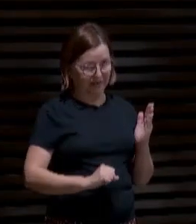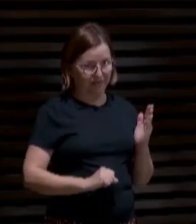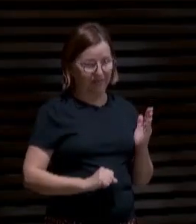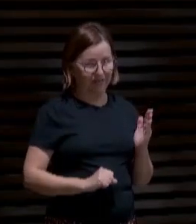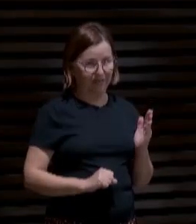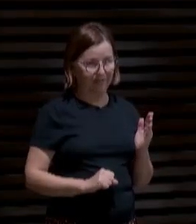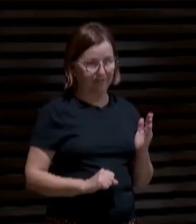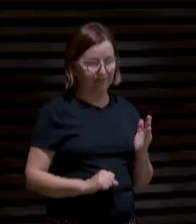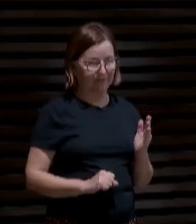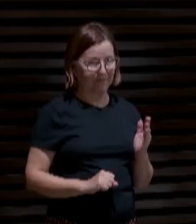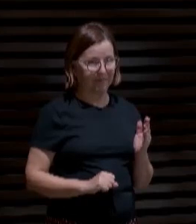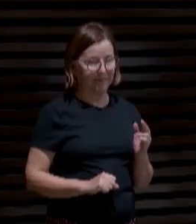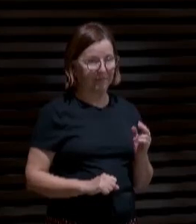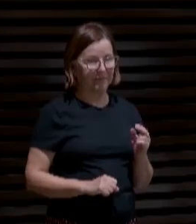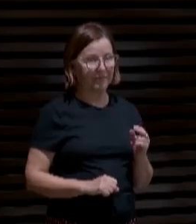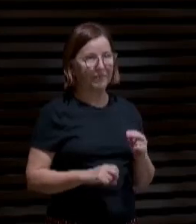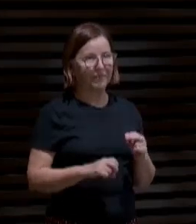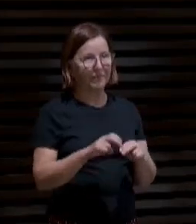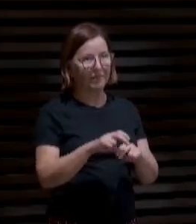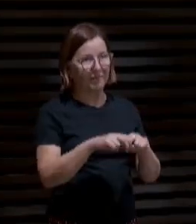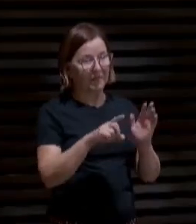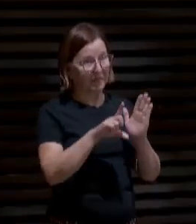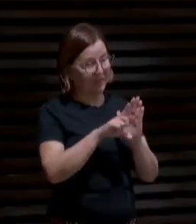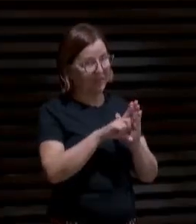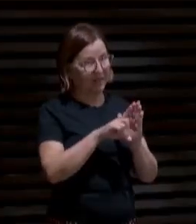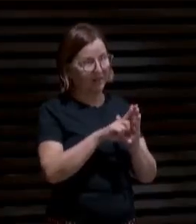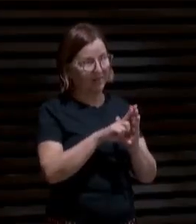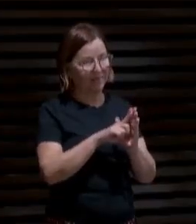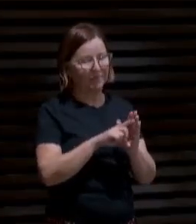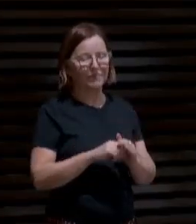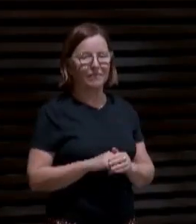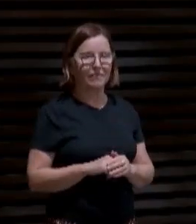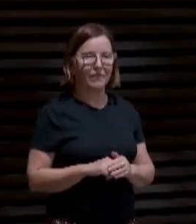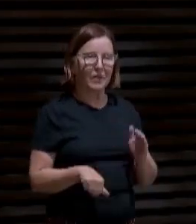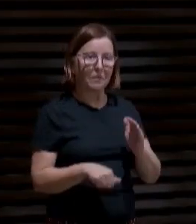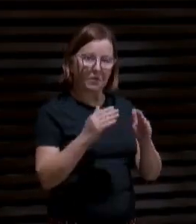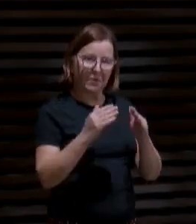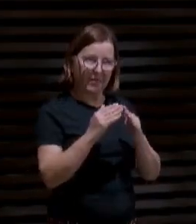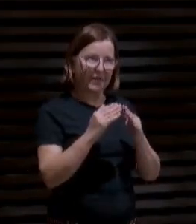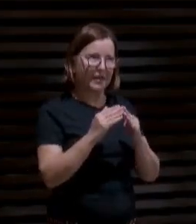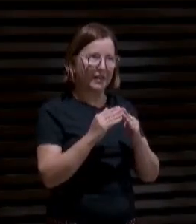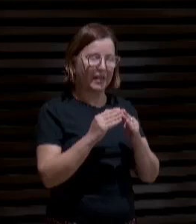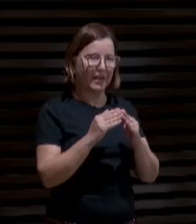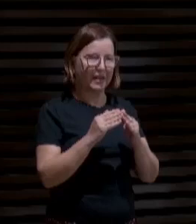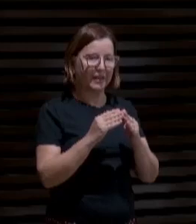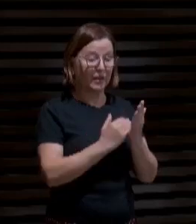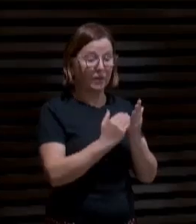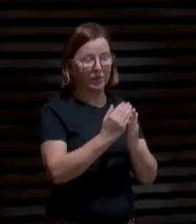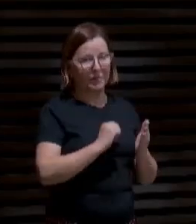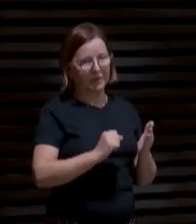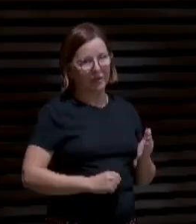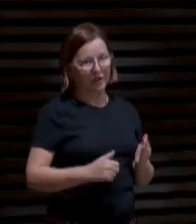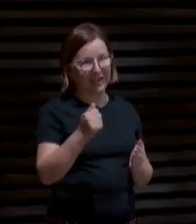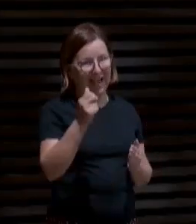de Deus. Primeiro na casa do velhaco, o sumo sacerdote Anás, e